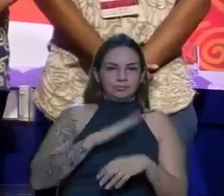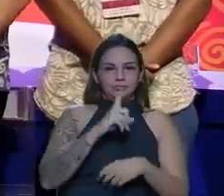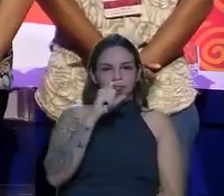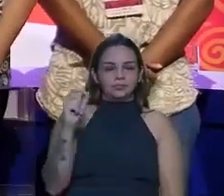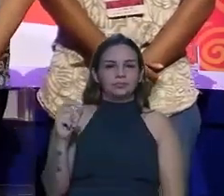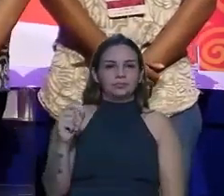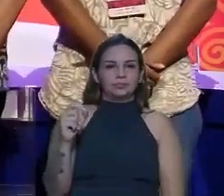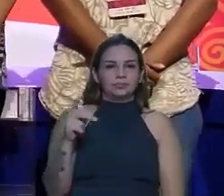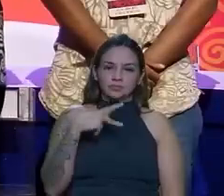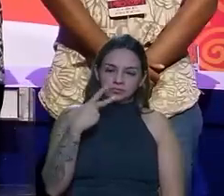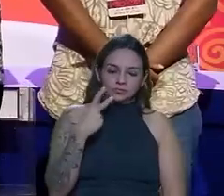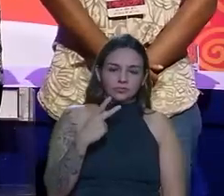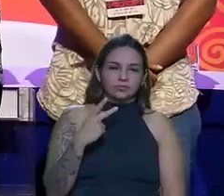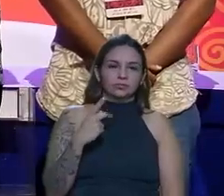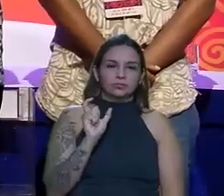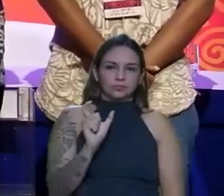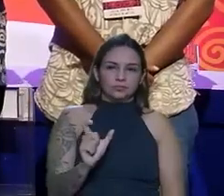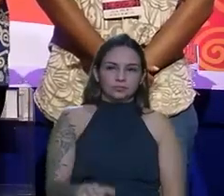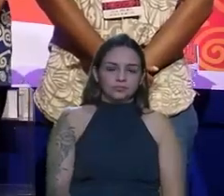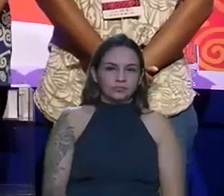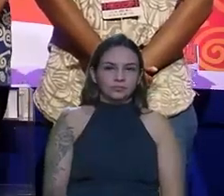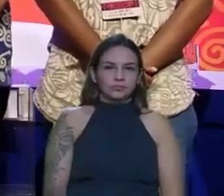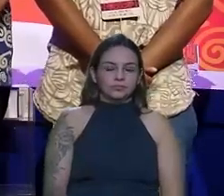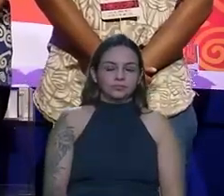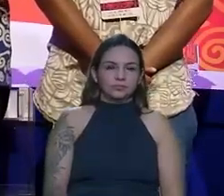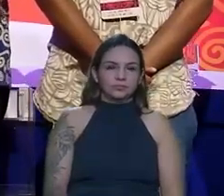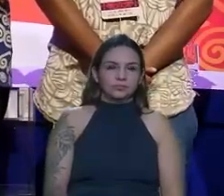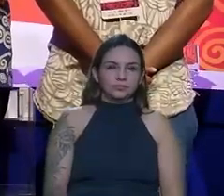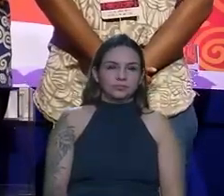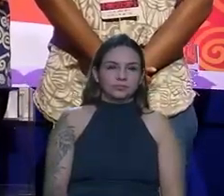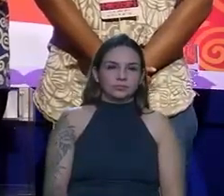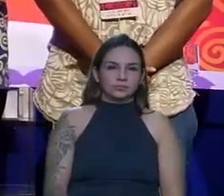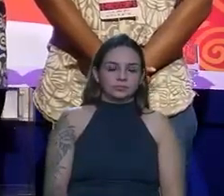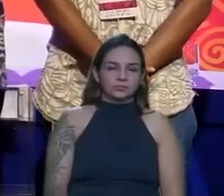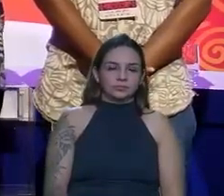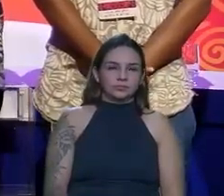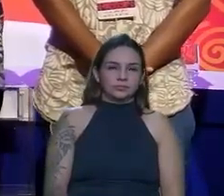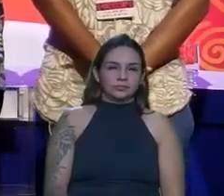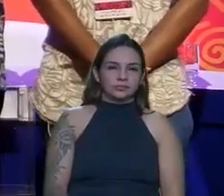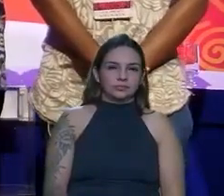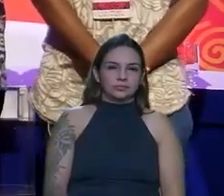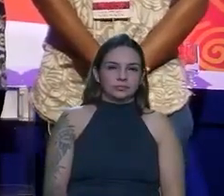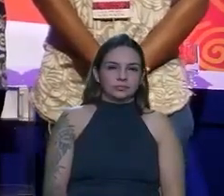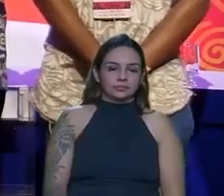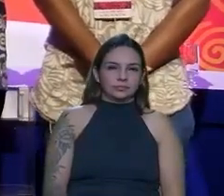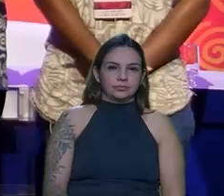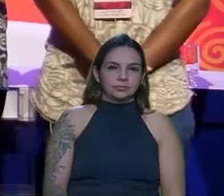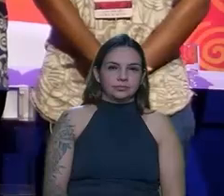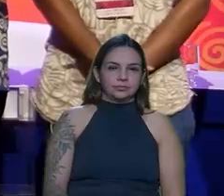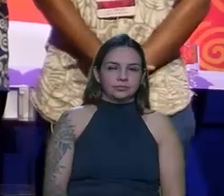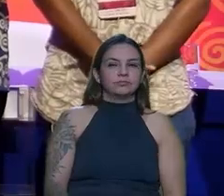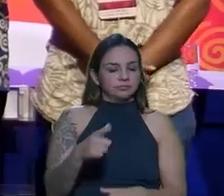100 autores aqui falando em torno dessa palavra, as mesas debatendo isso, e nós levamos esse assunto para dentro de todas as escolas de